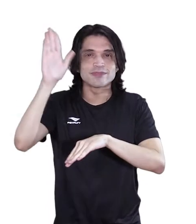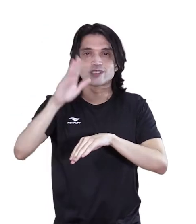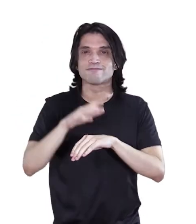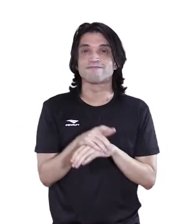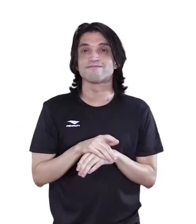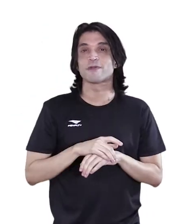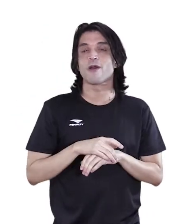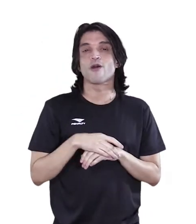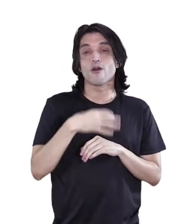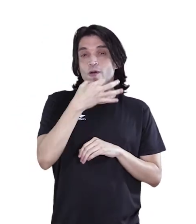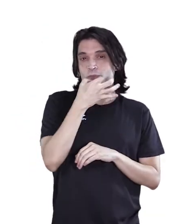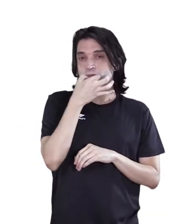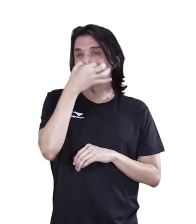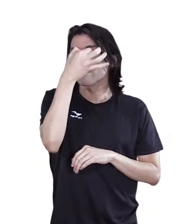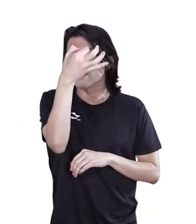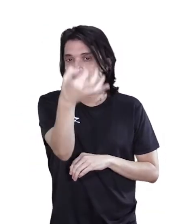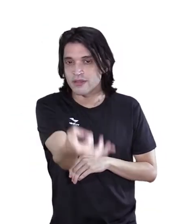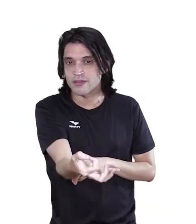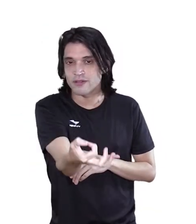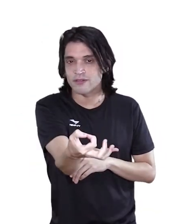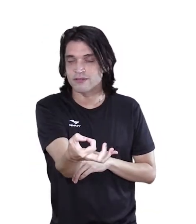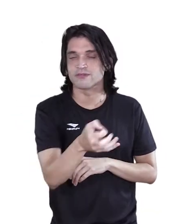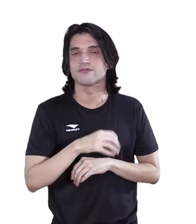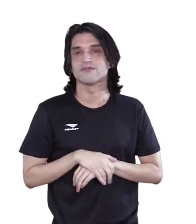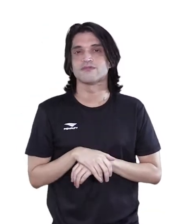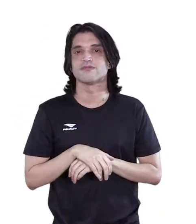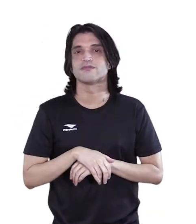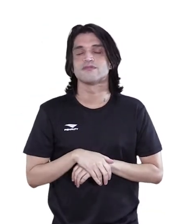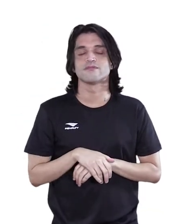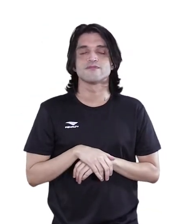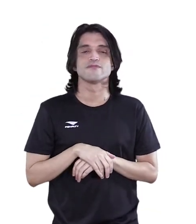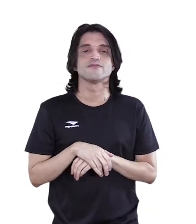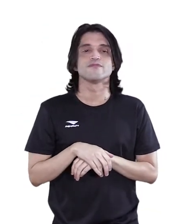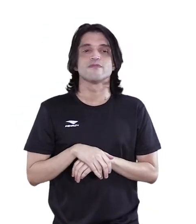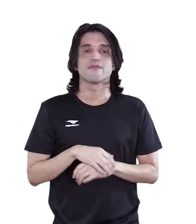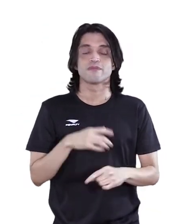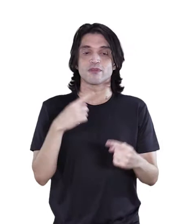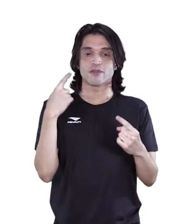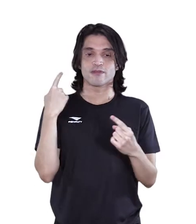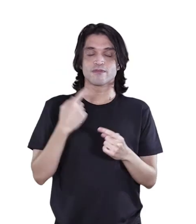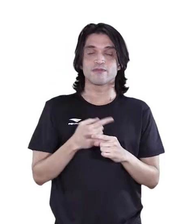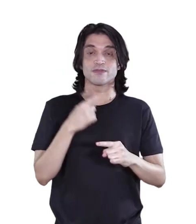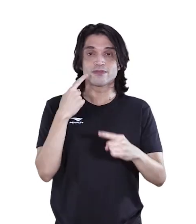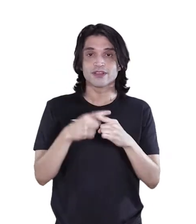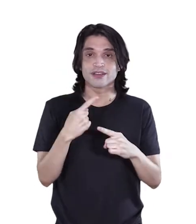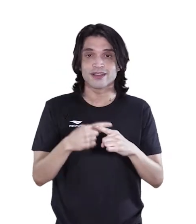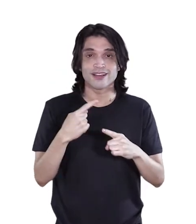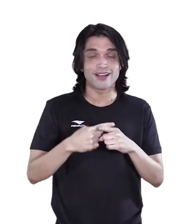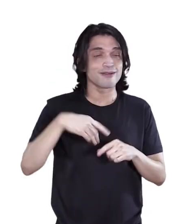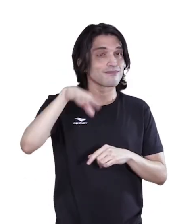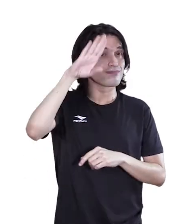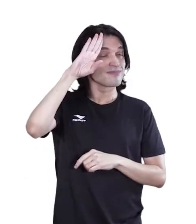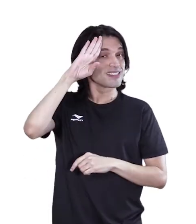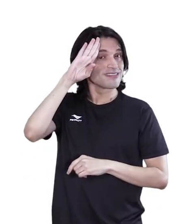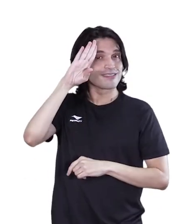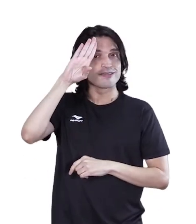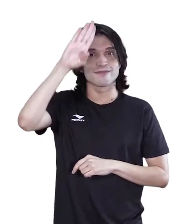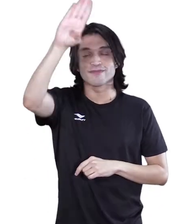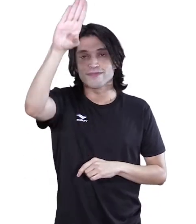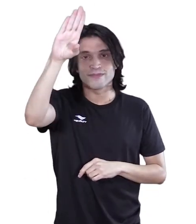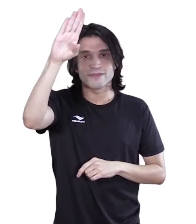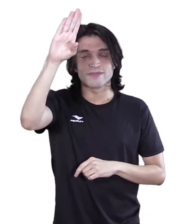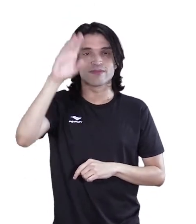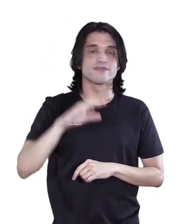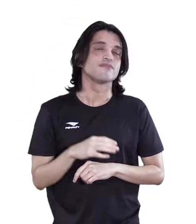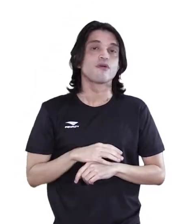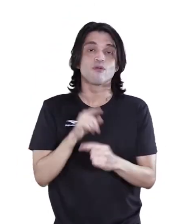vista, posicionamento. Isso porque a principal função social de um texto argumentativo é justamente